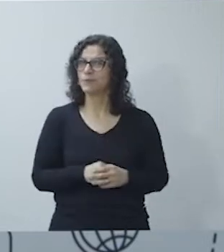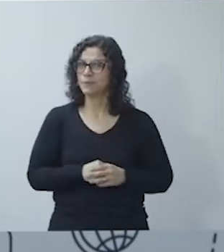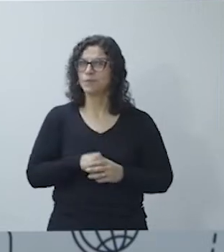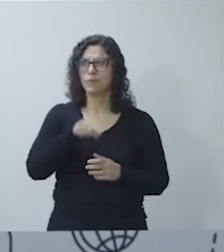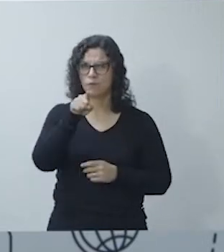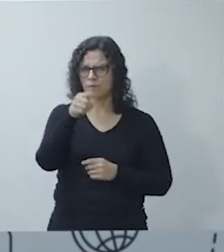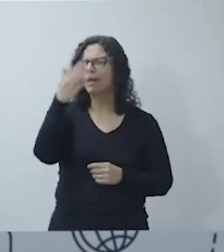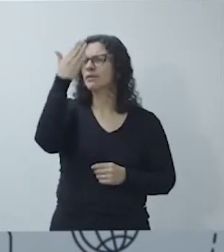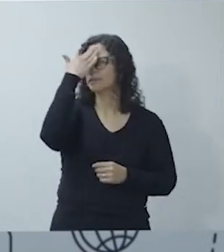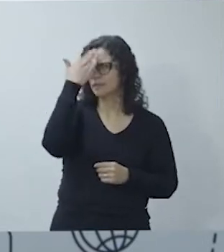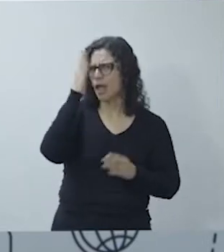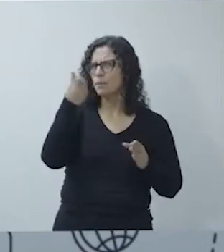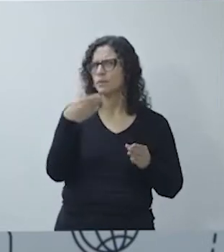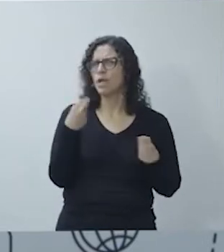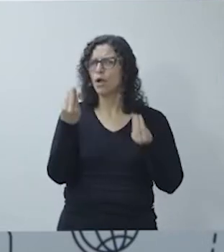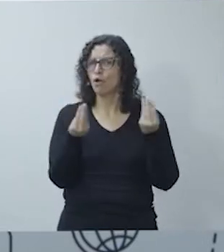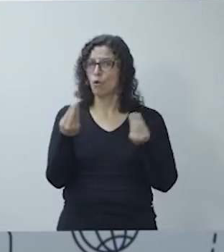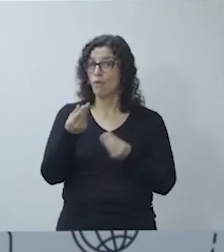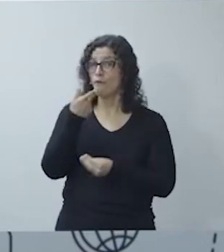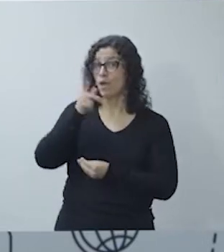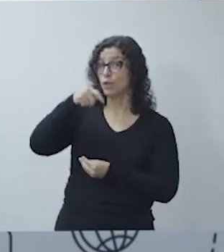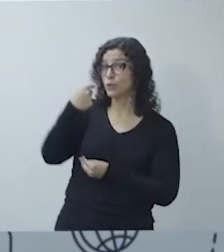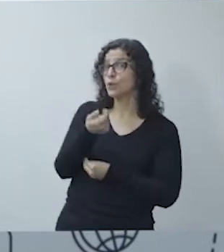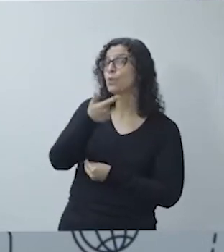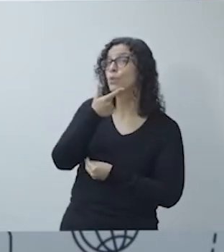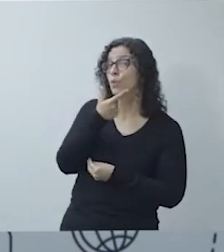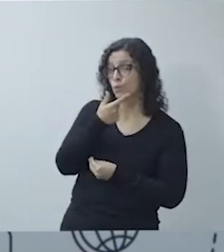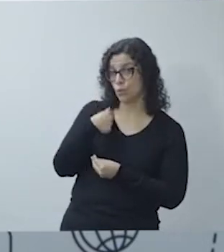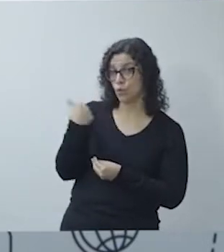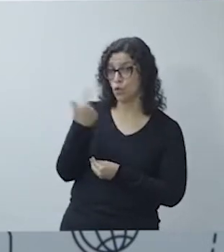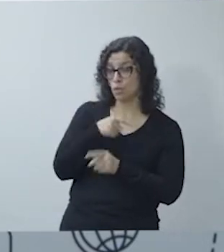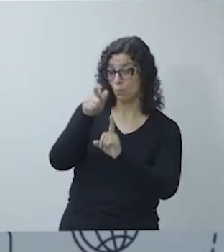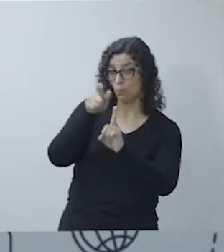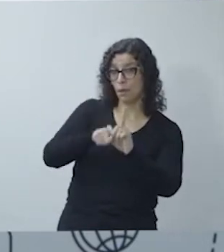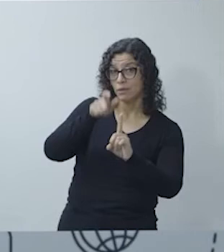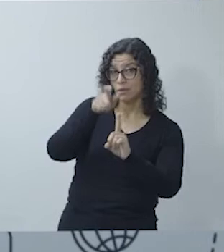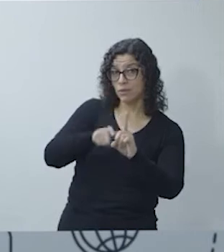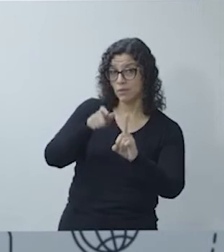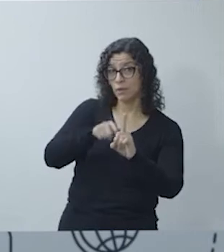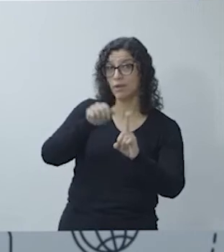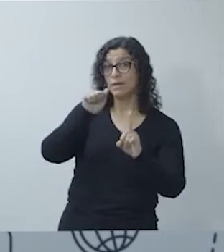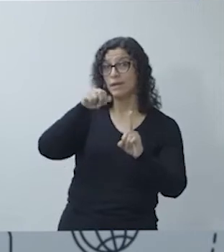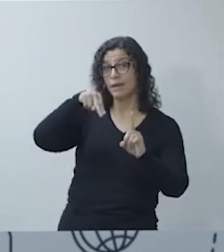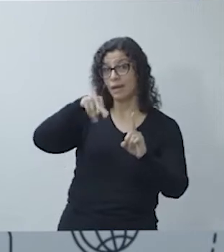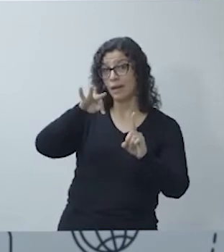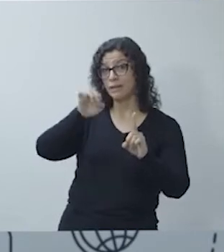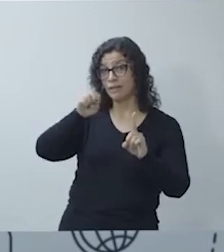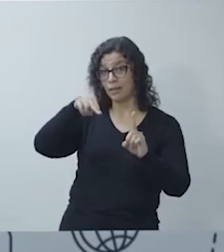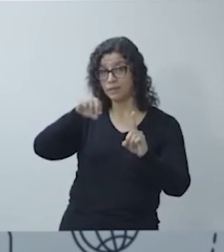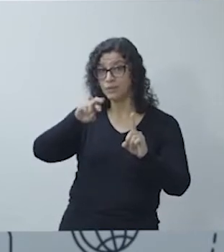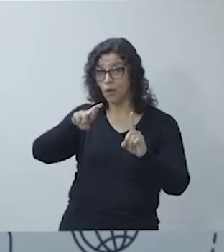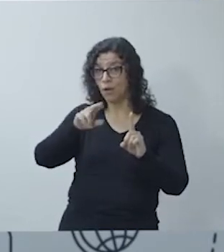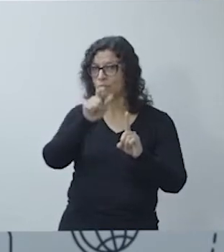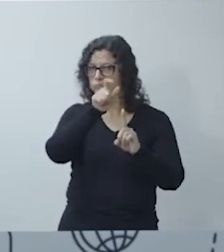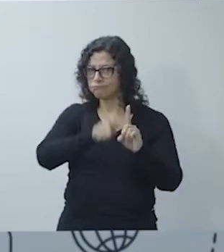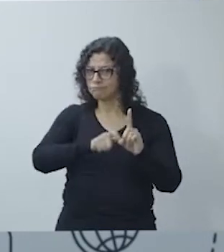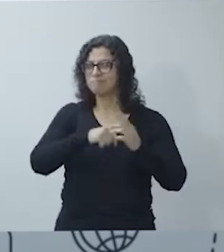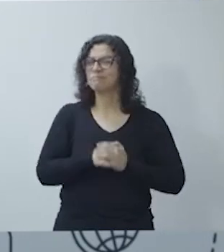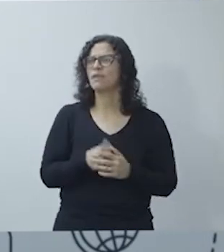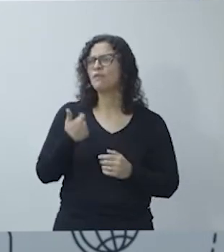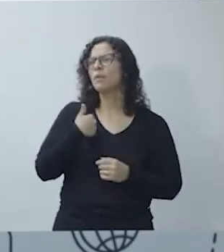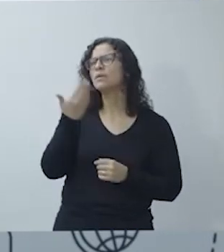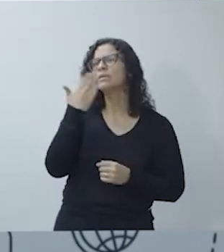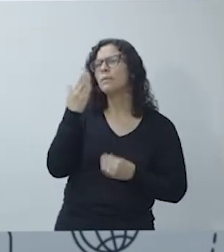você já sabe de quem que nós vamos falar. Nós vamos falar de quem? Do nosso personagem Antenor. Vamos continuar a leitura para saber